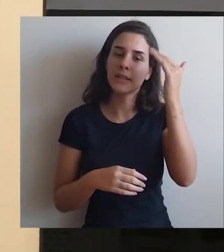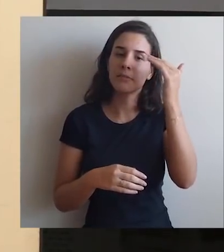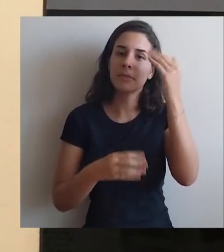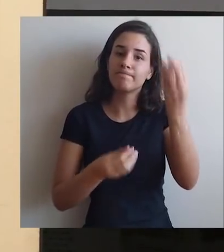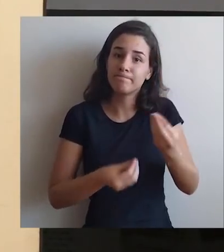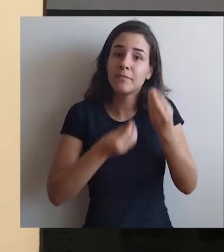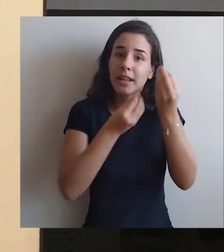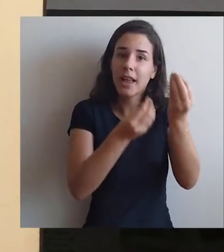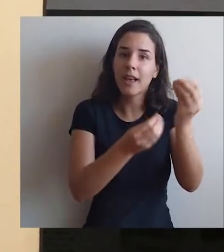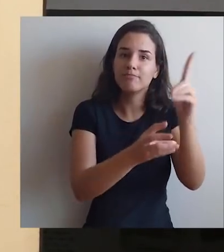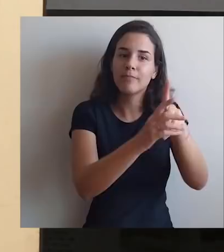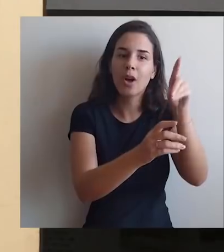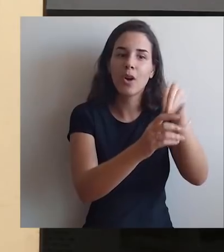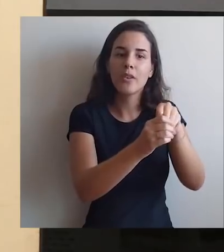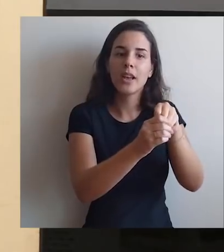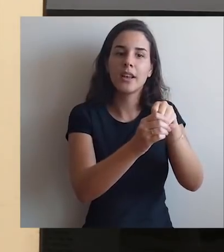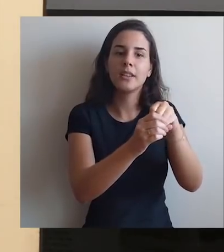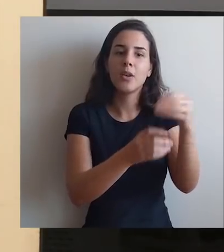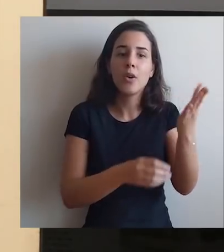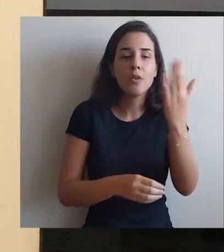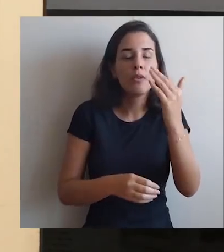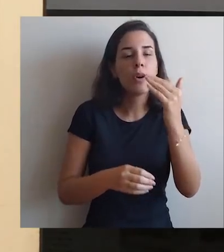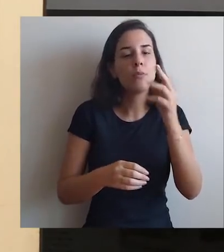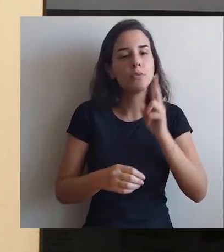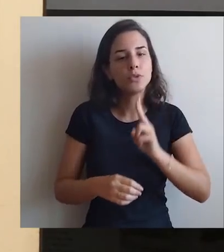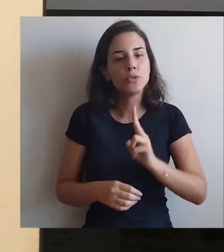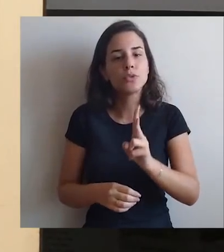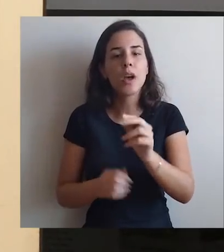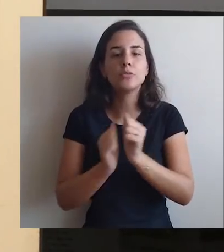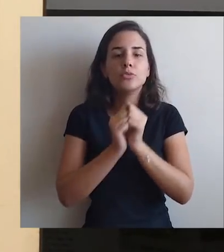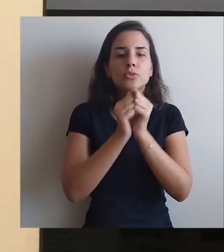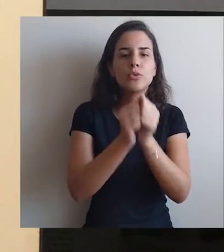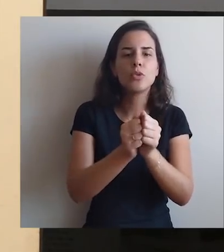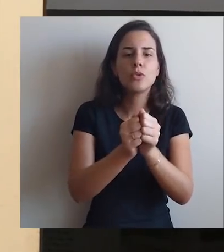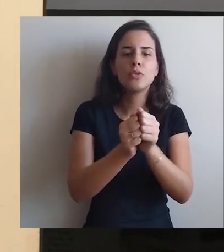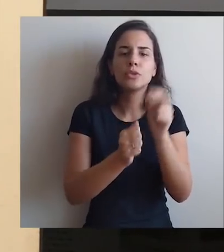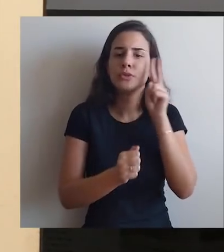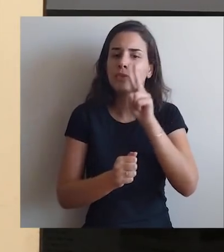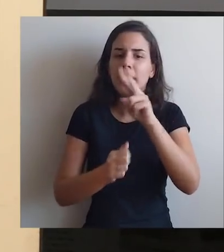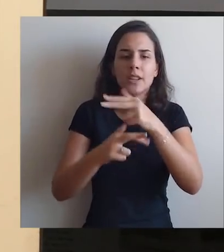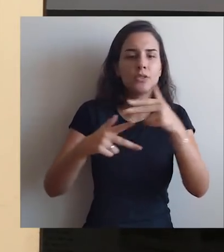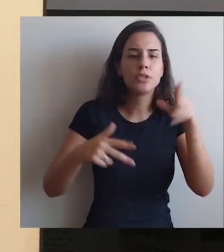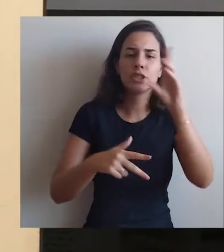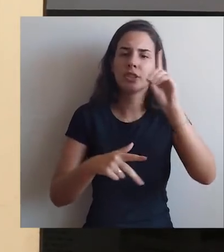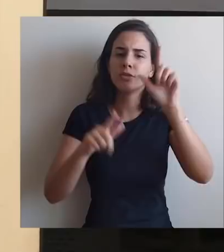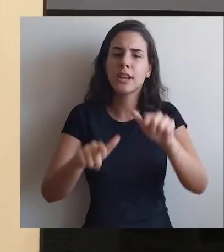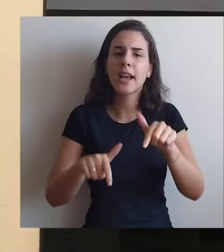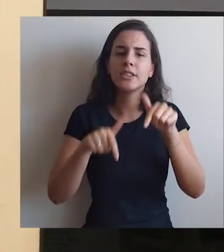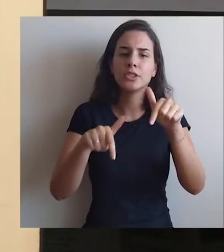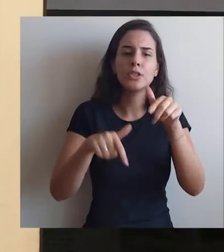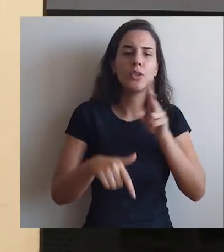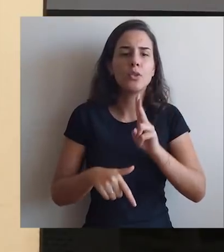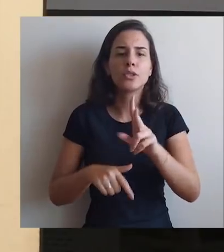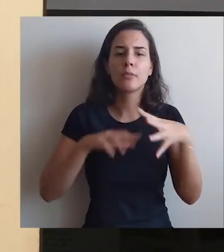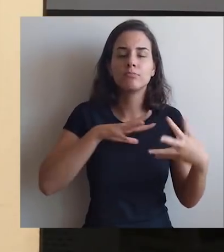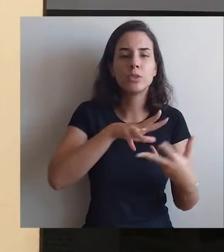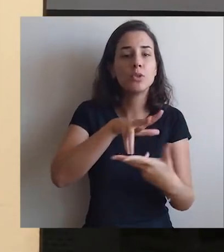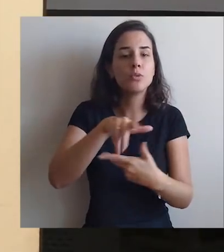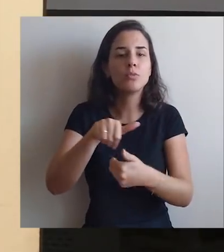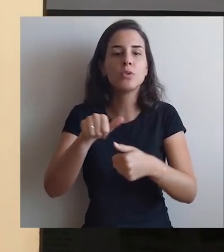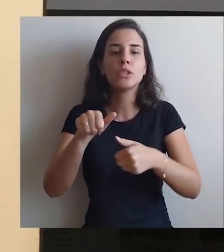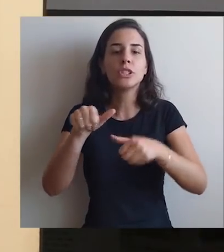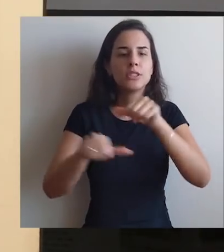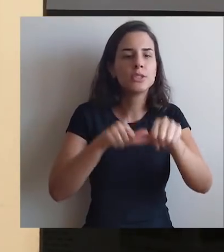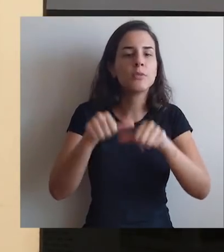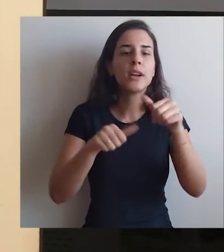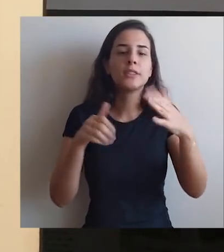para que nossa tesouraria possa encaminhá-las para nossa campanha. Então nós vamos continuar juntos. Vamos ouvir aquilo que o